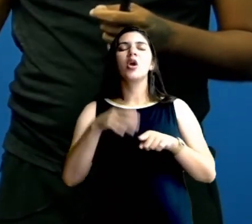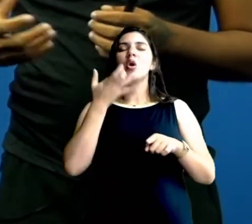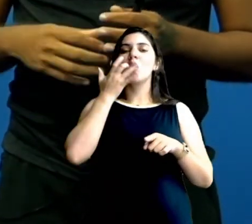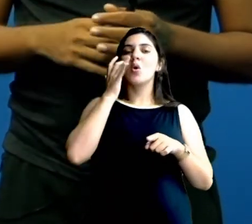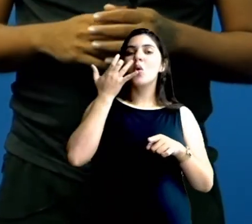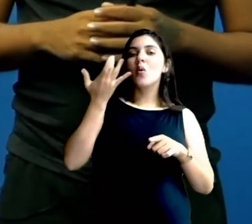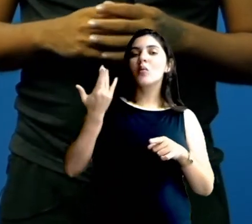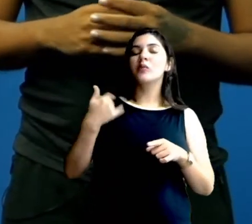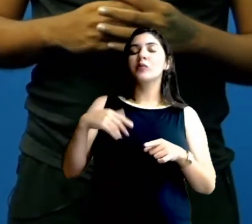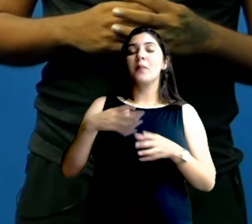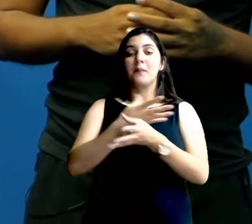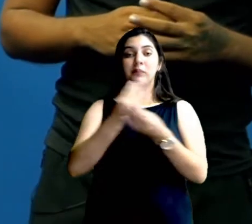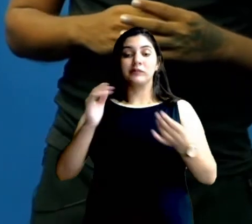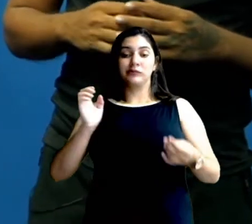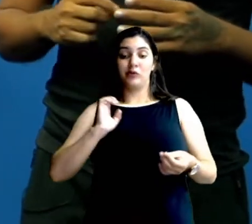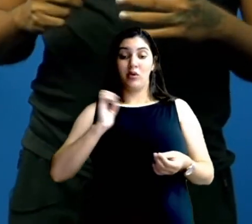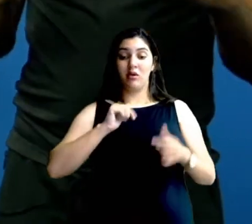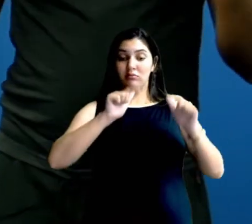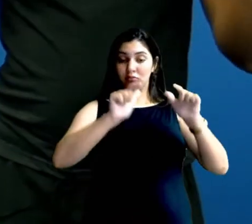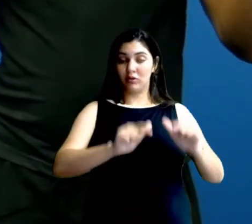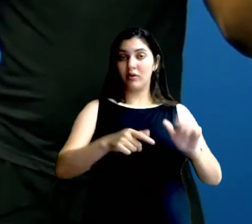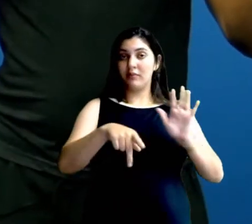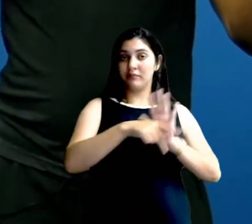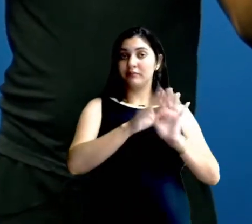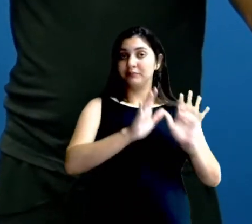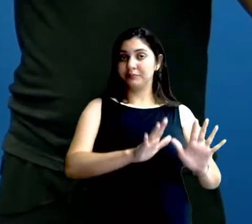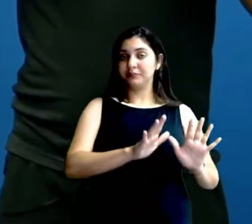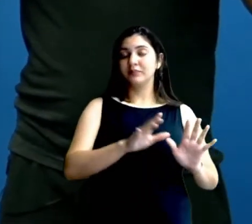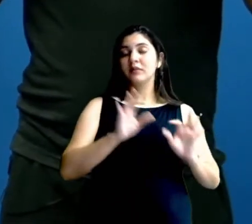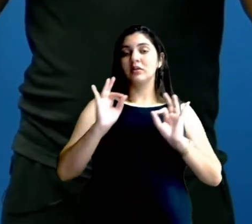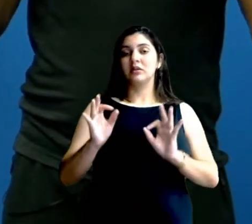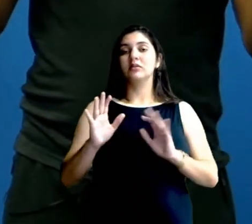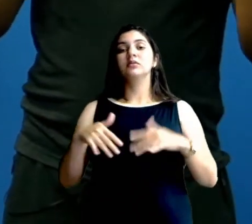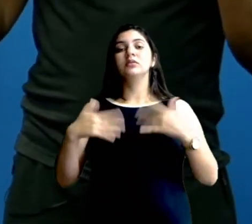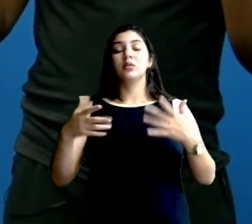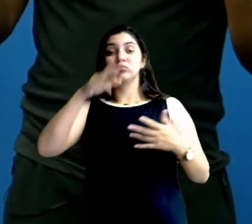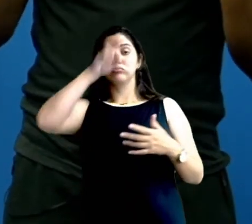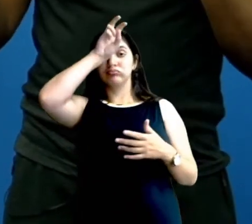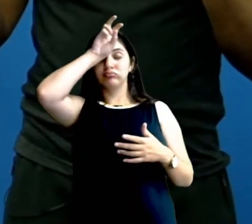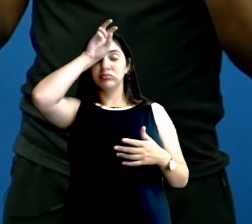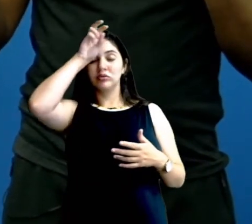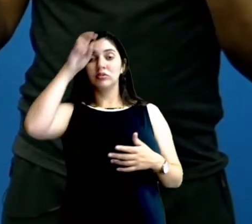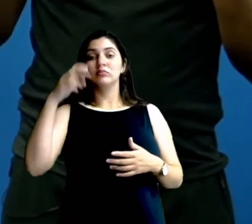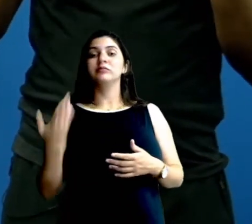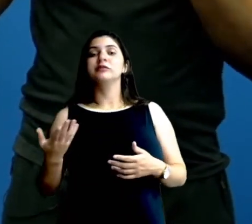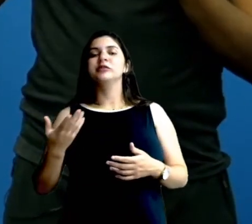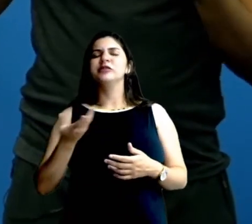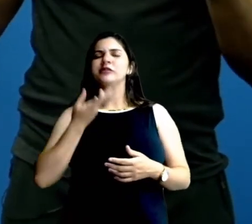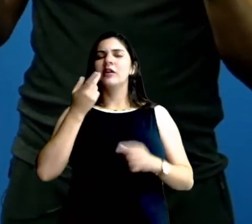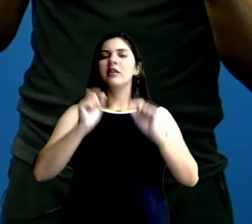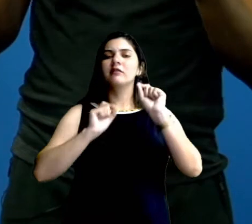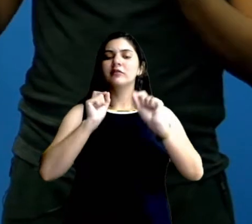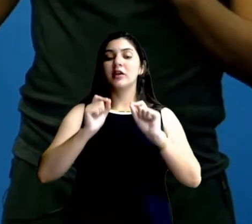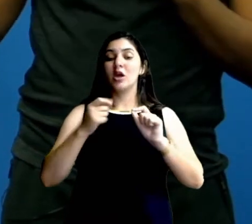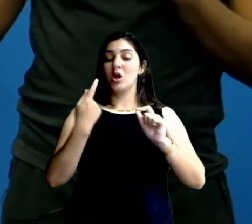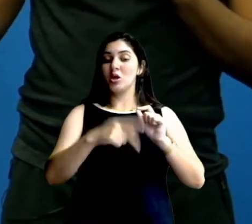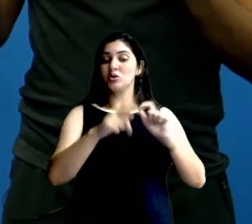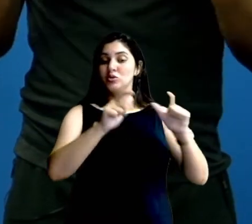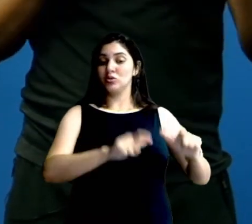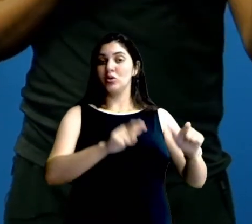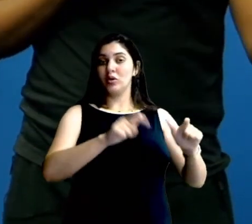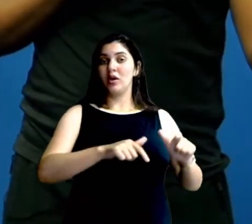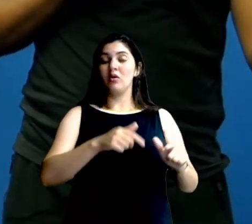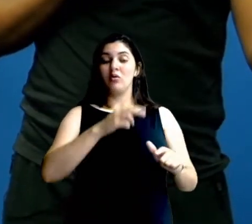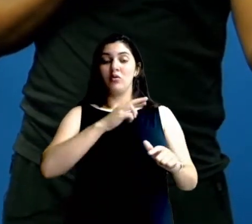que era muito rica nessa região tá então os egípcios eles chamavam Como falei para vocês esse local aí do